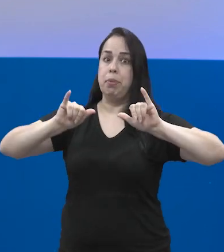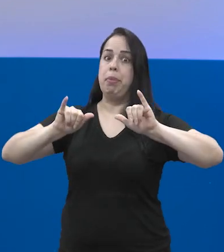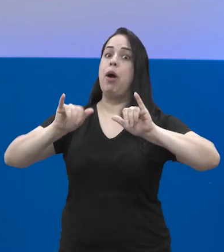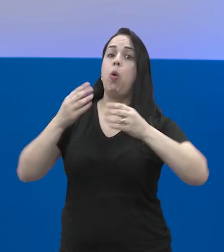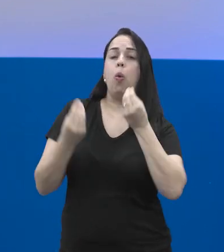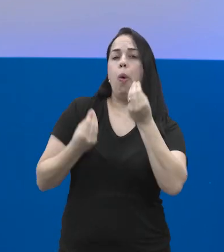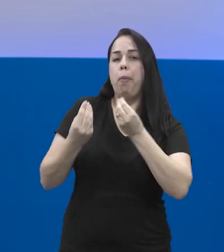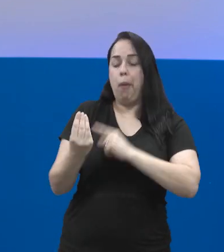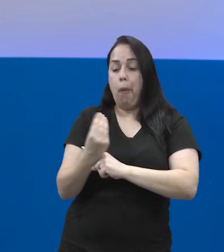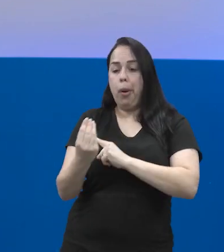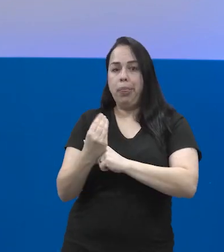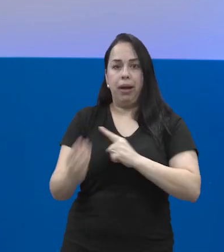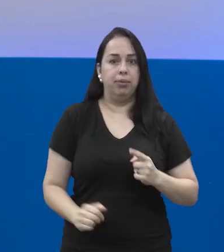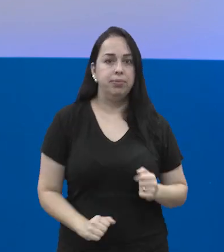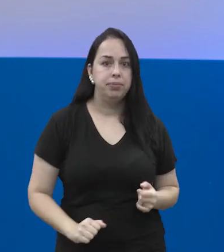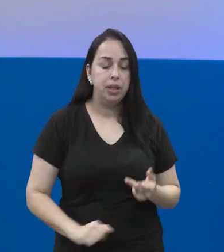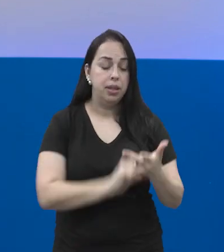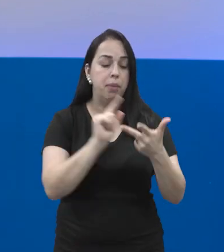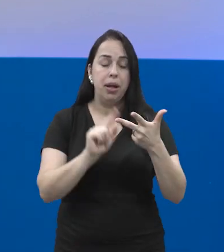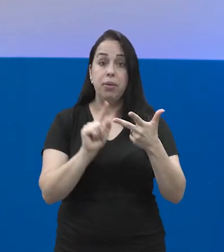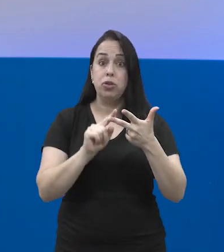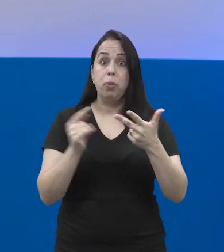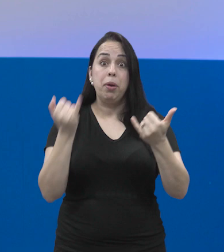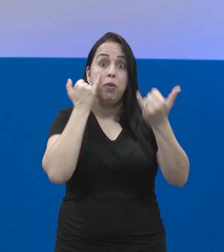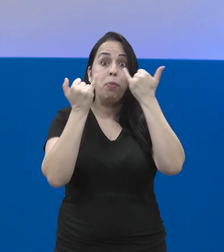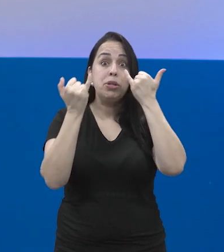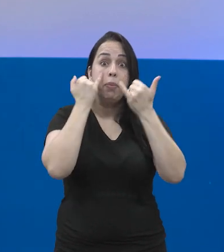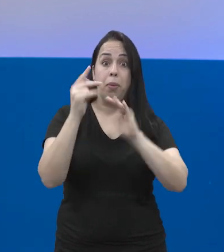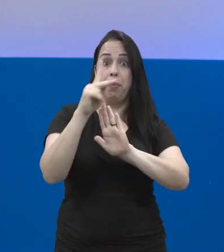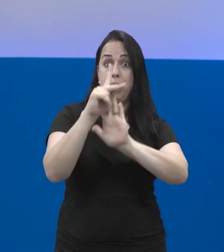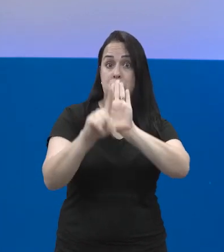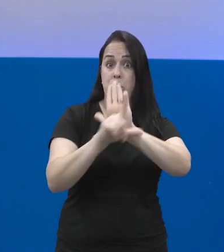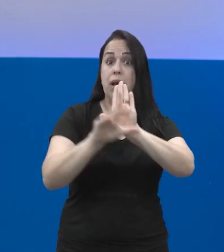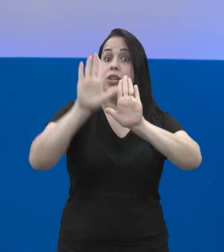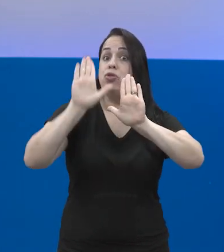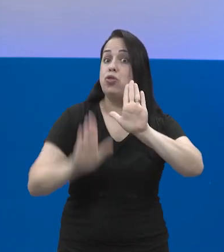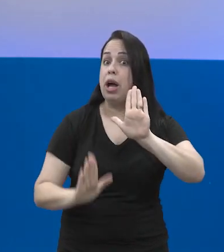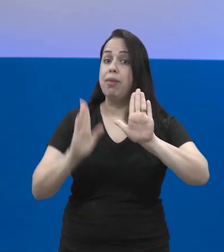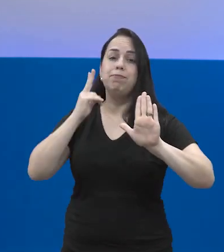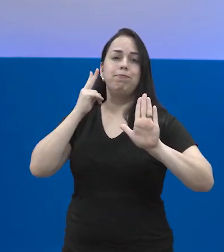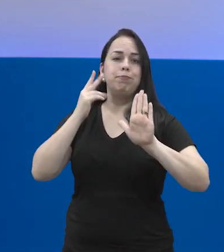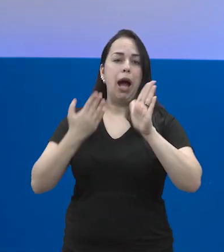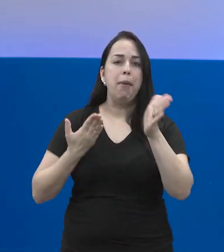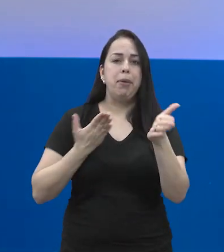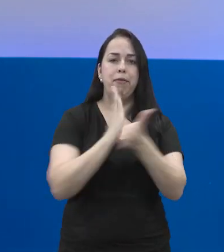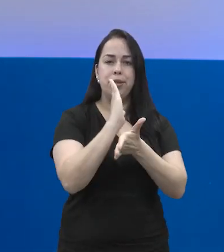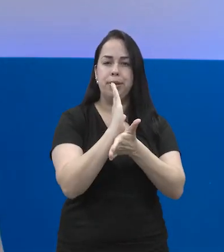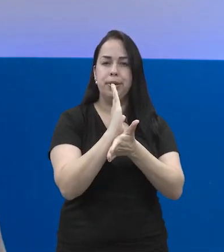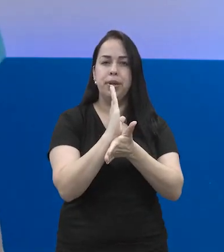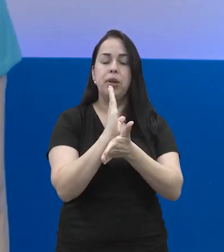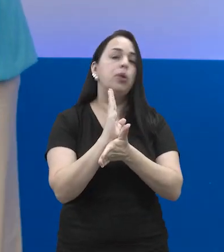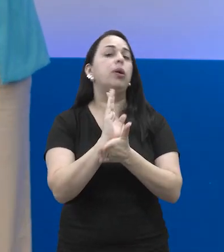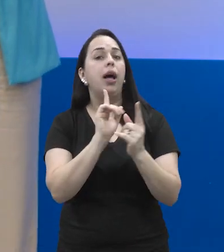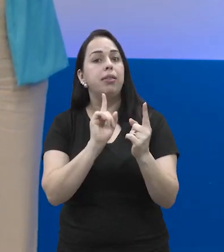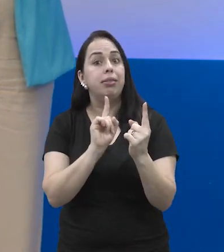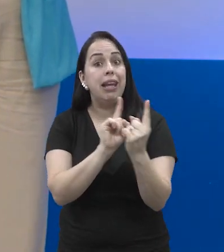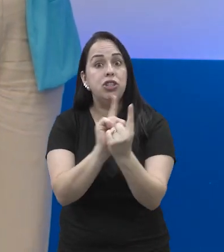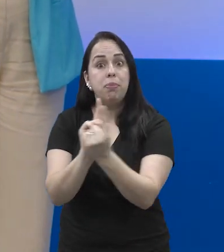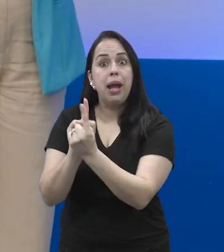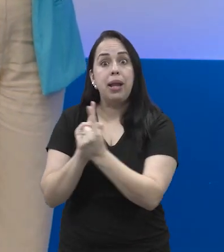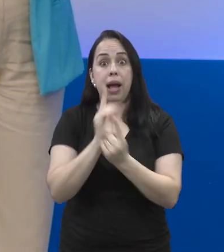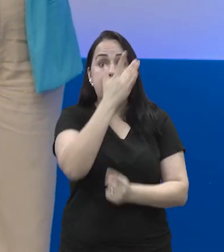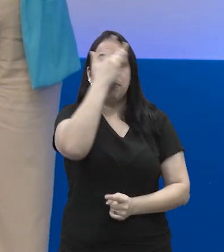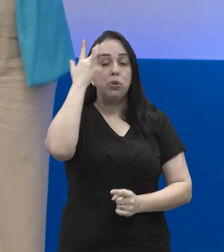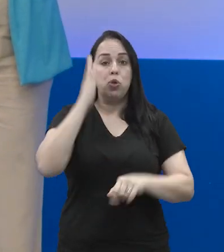de prevenção. Para começar, vamos de informação sobre um projeto de lei aprovado pelos vereadores que cria o Programa